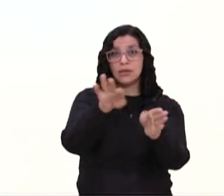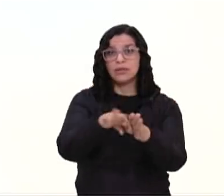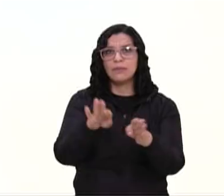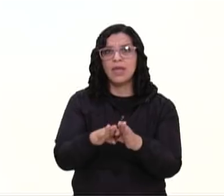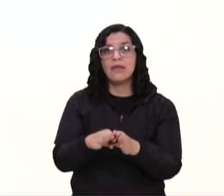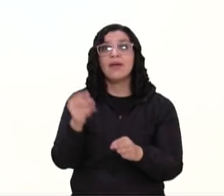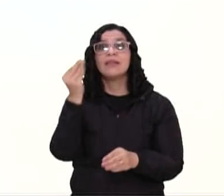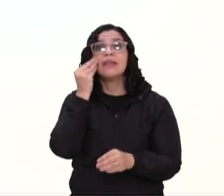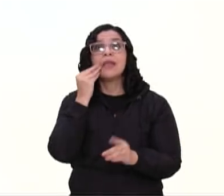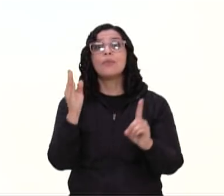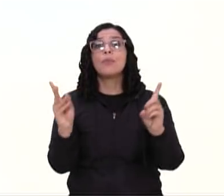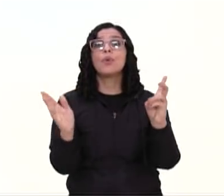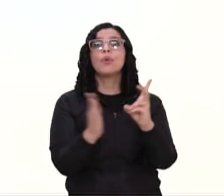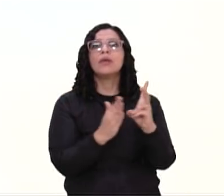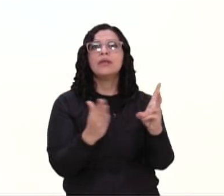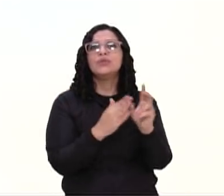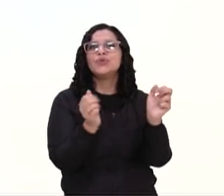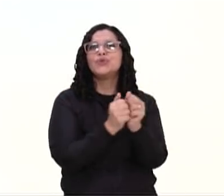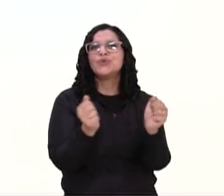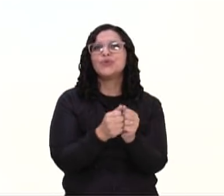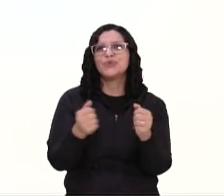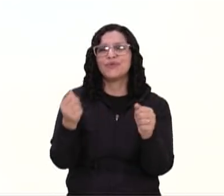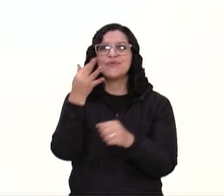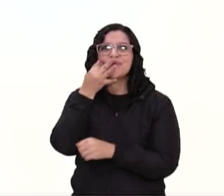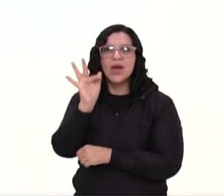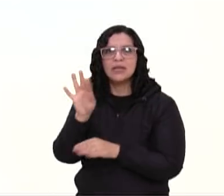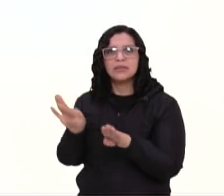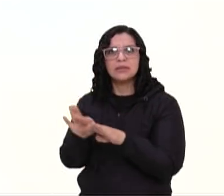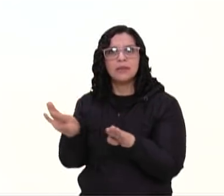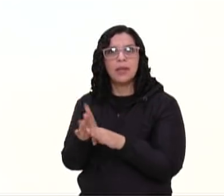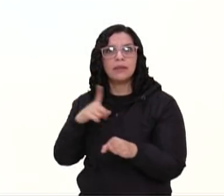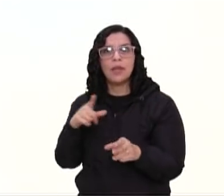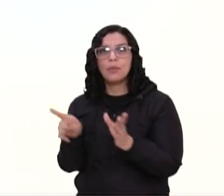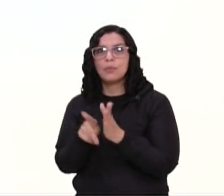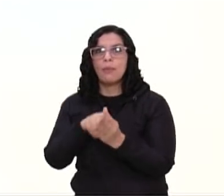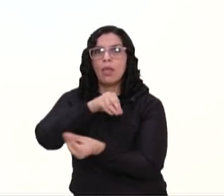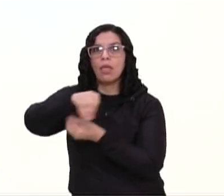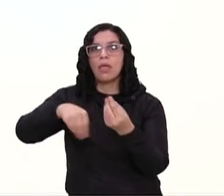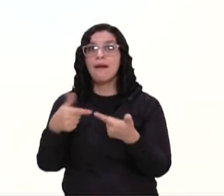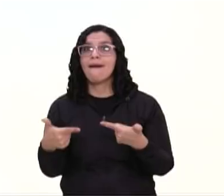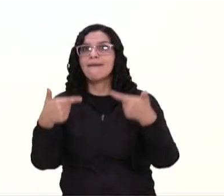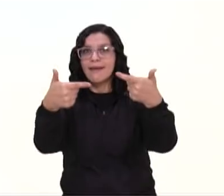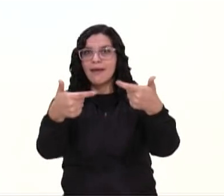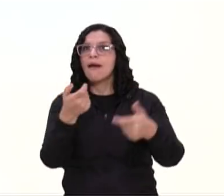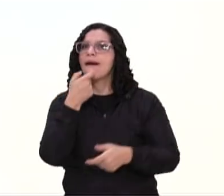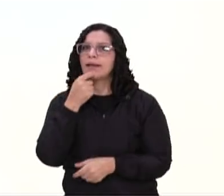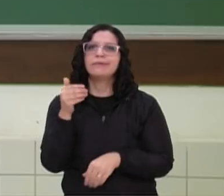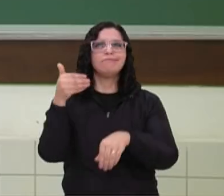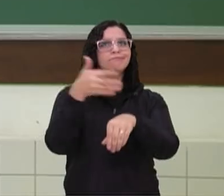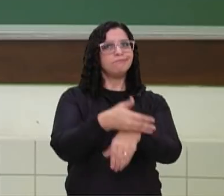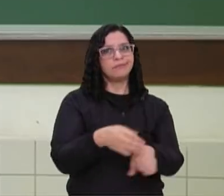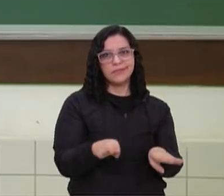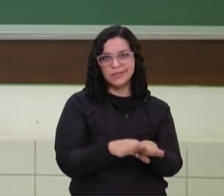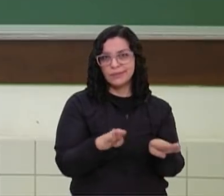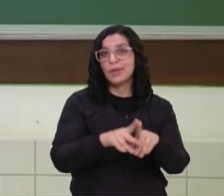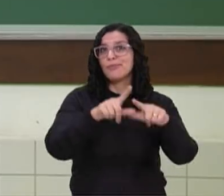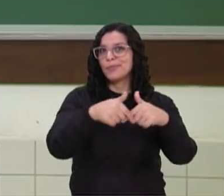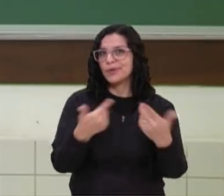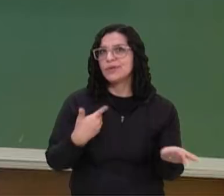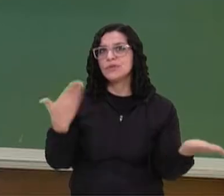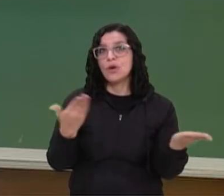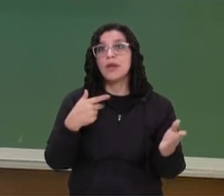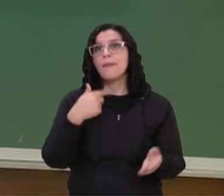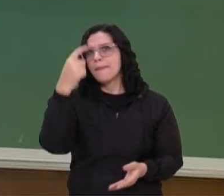atacar a população indígena aliada aos franceses. A Inglaterra acabou tendo que se envolver numa guerra que eles não queriam. Por isso eles achavam que os colonos